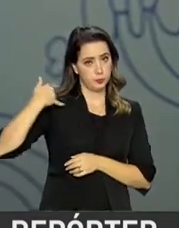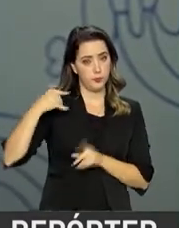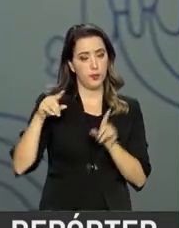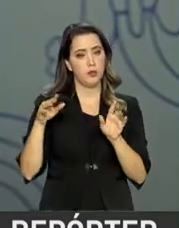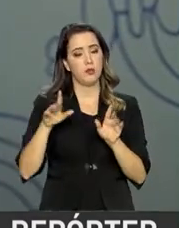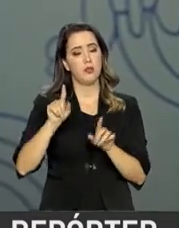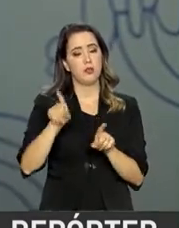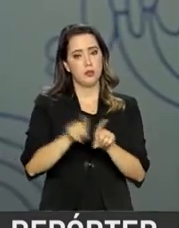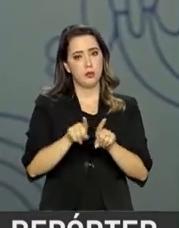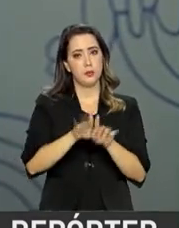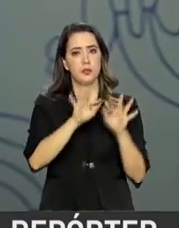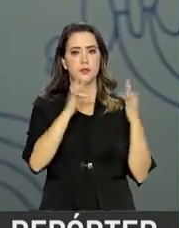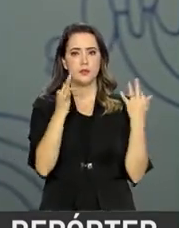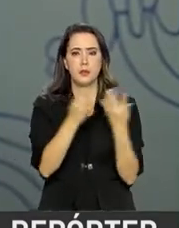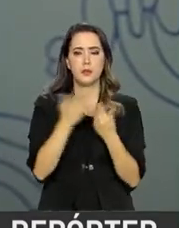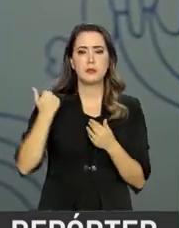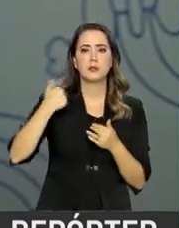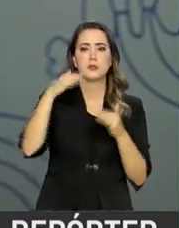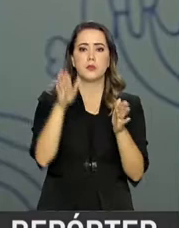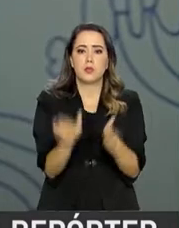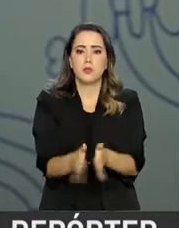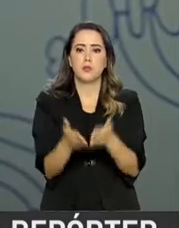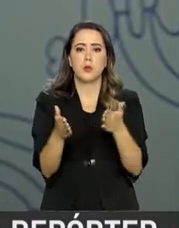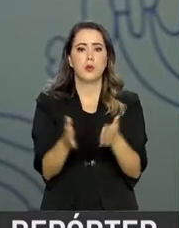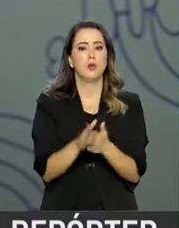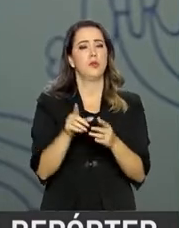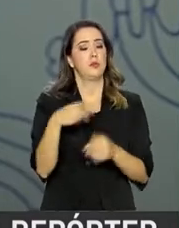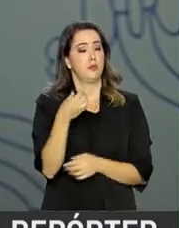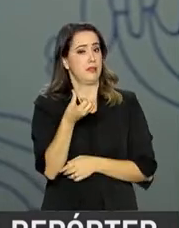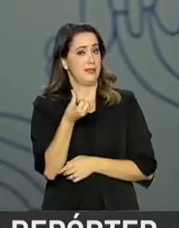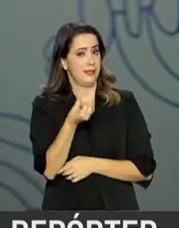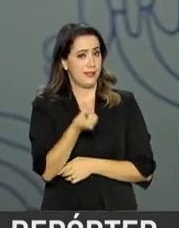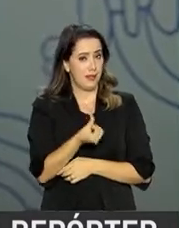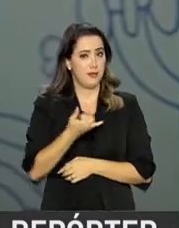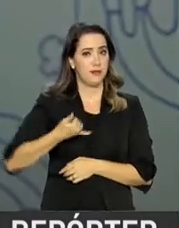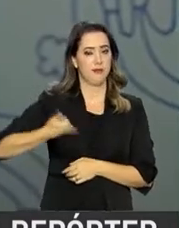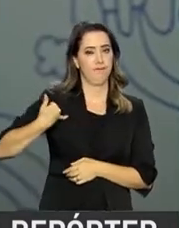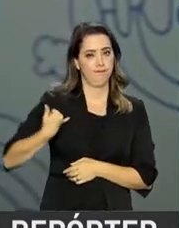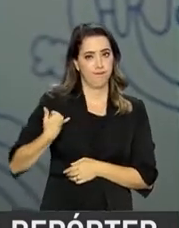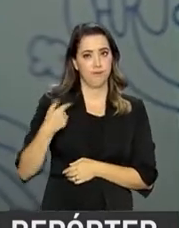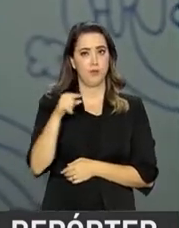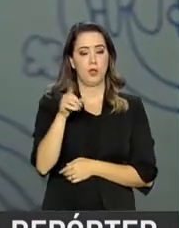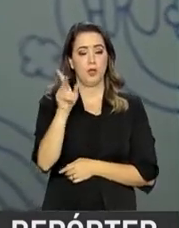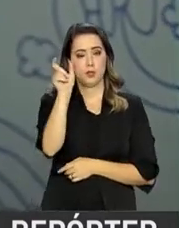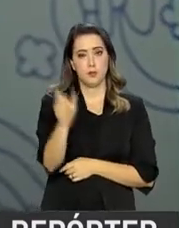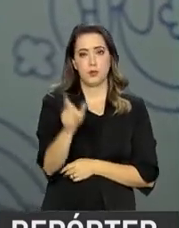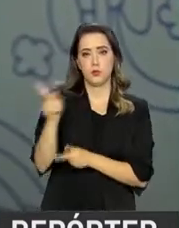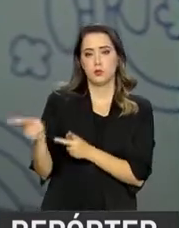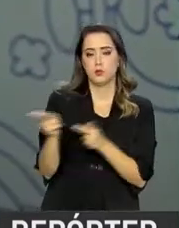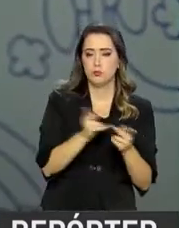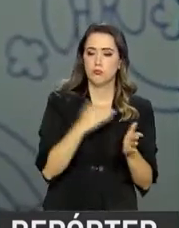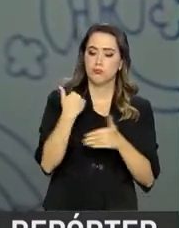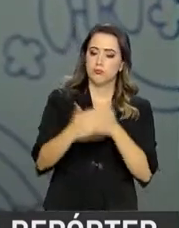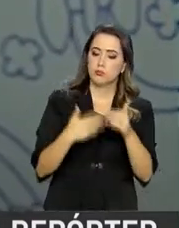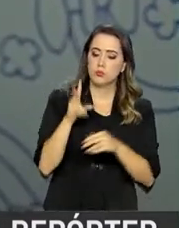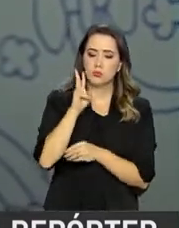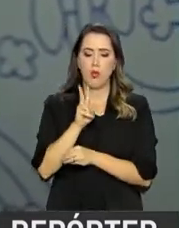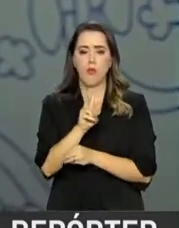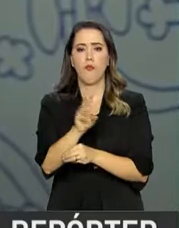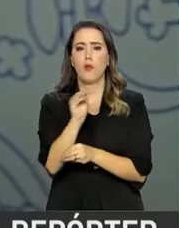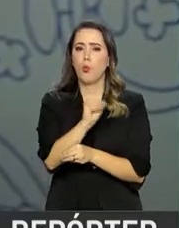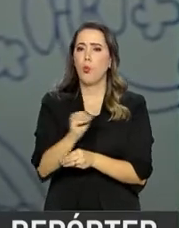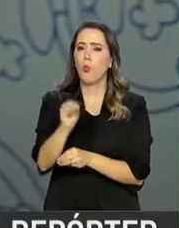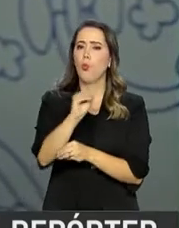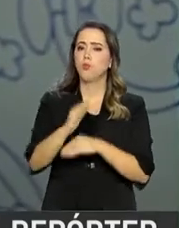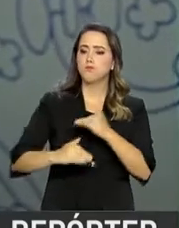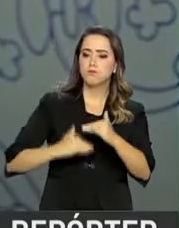para as famílias mais vulneráveis com crianças até os 6 anos os visitadores acompanha o desenvolvimento das crianças